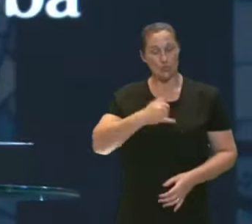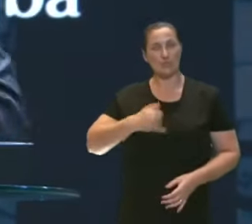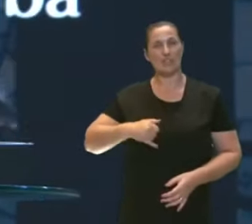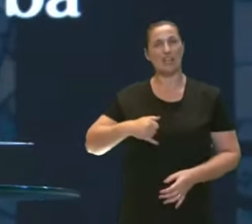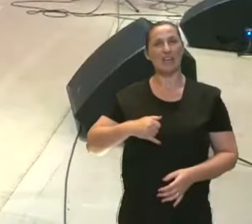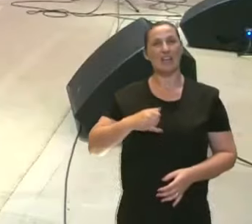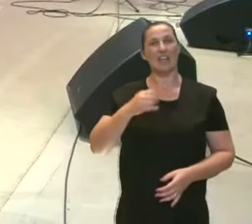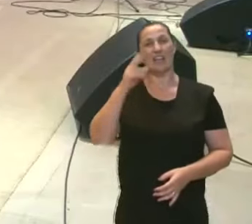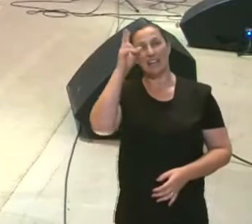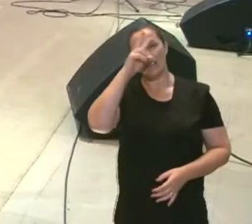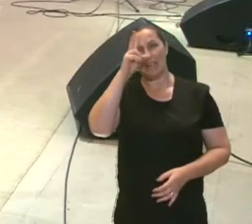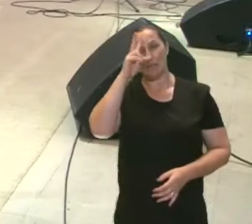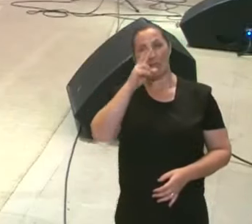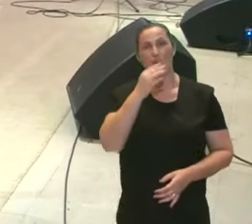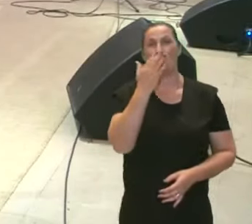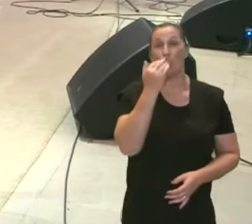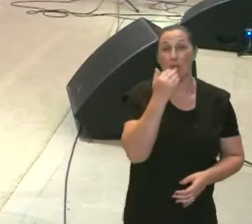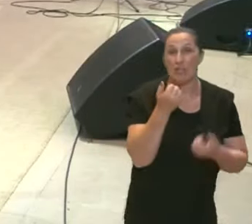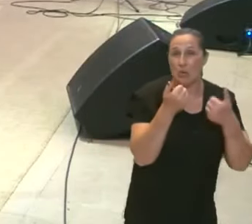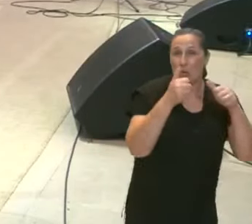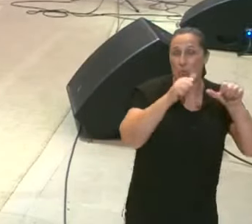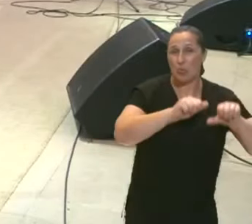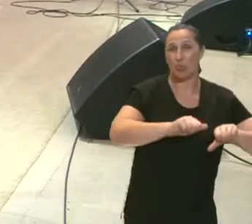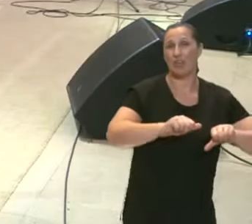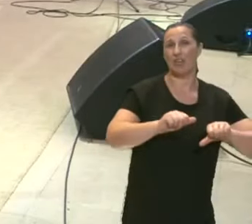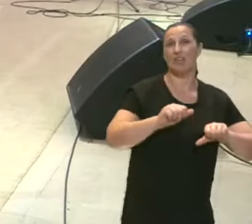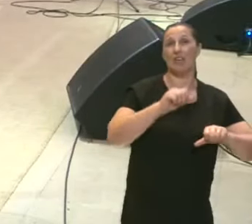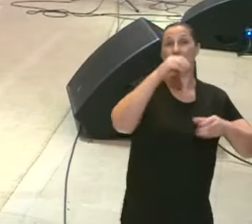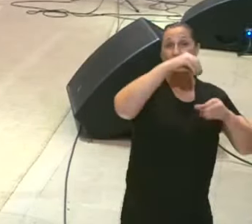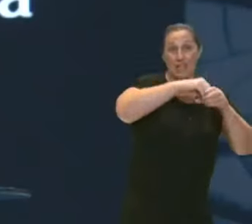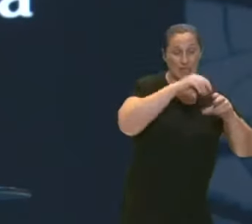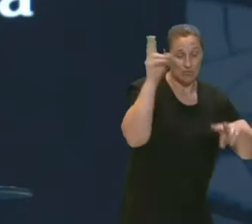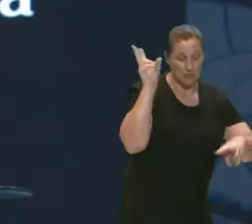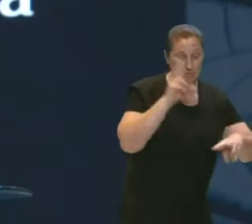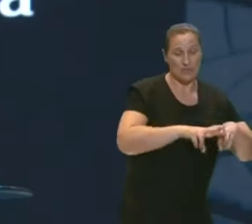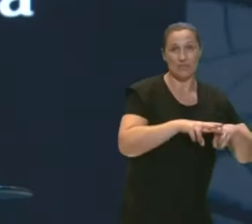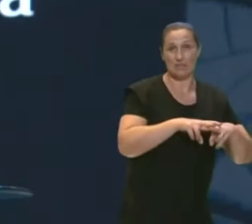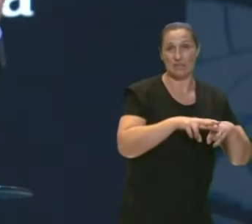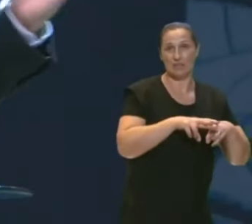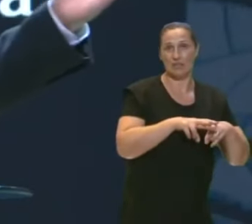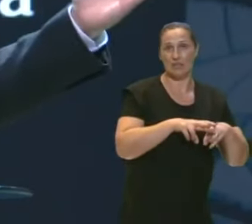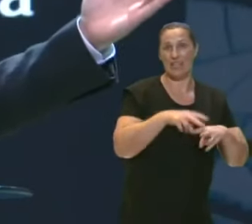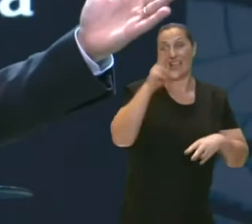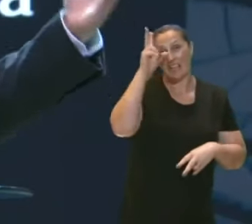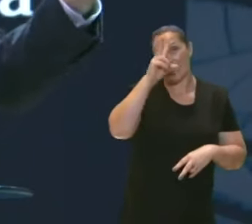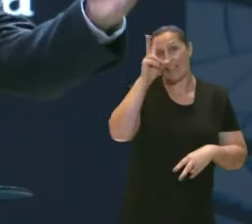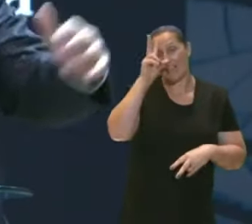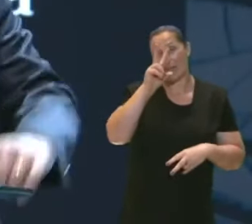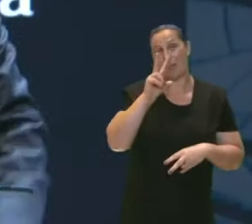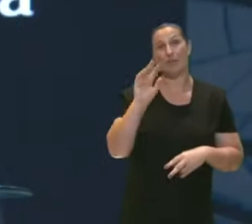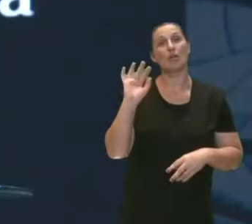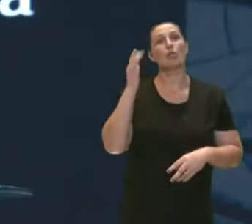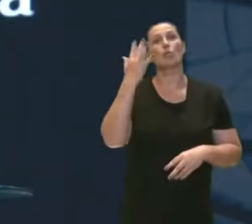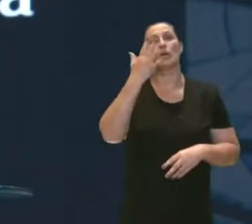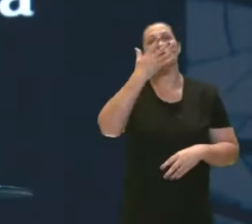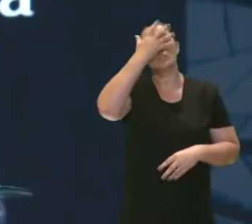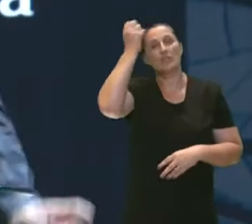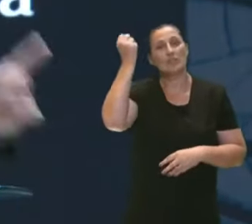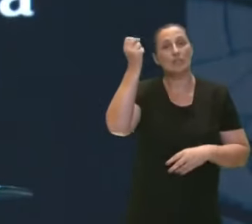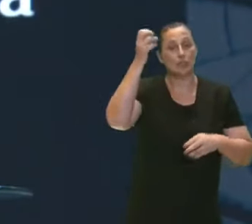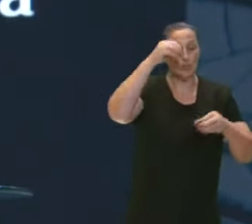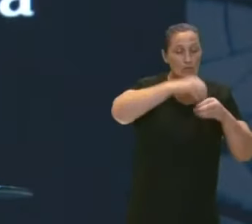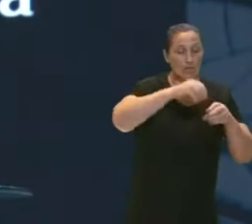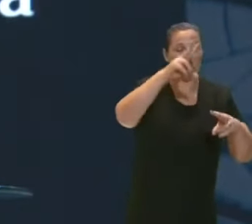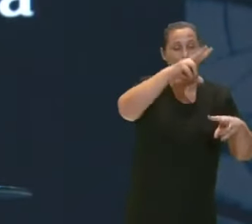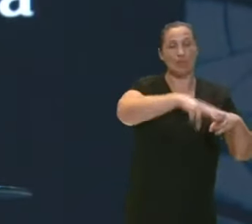da comida ruim da prisão. Ele lembra quando ele foi esquecido, quando parece que tudo ia melhorar, foi esquecido de novo.